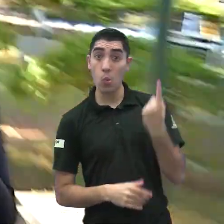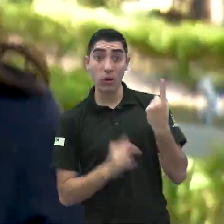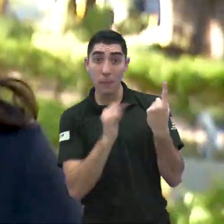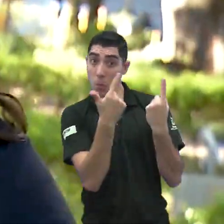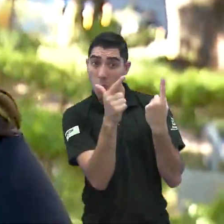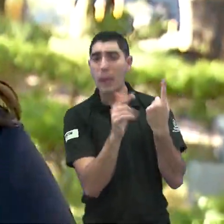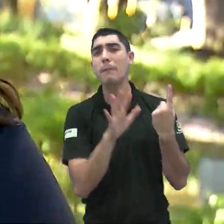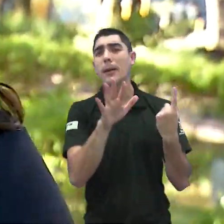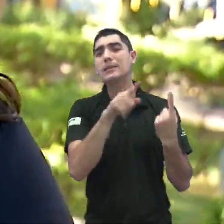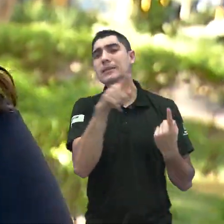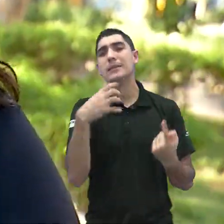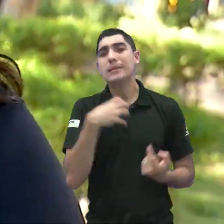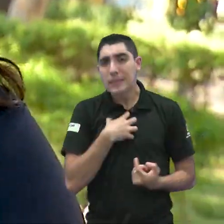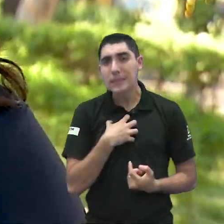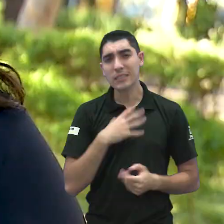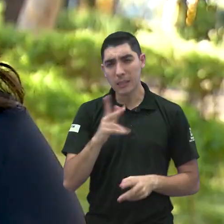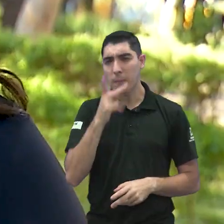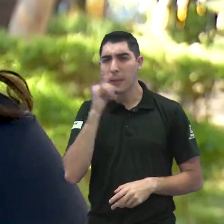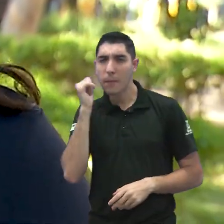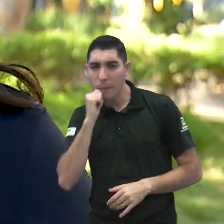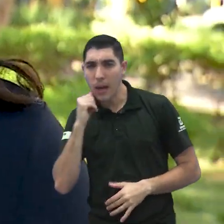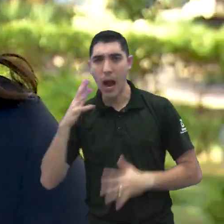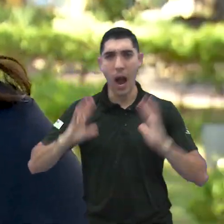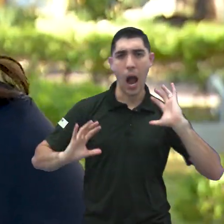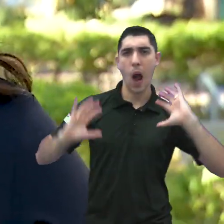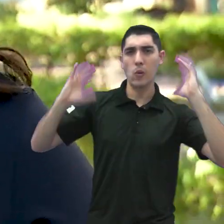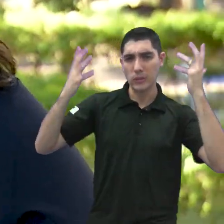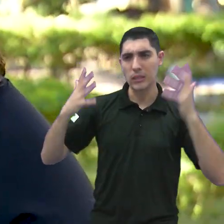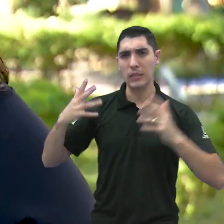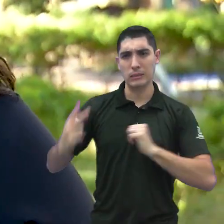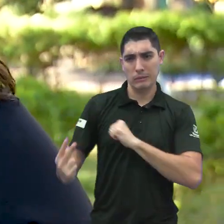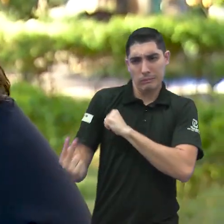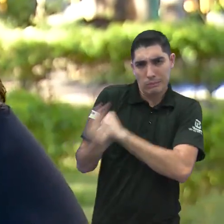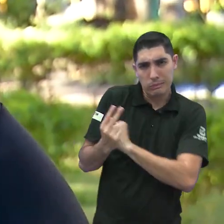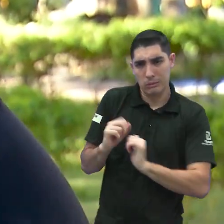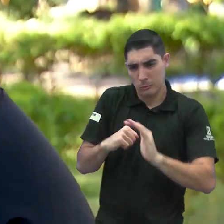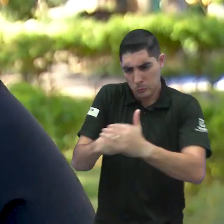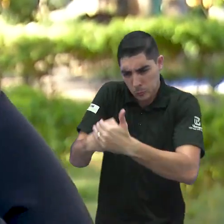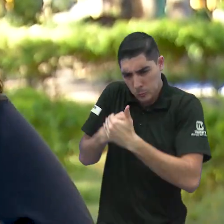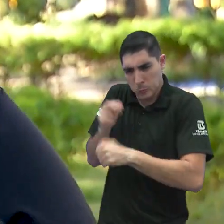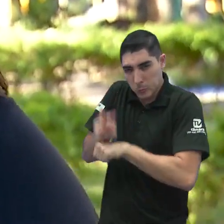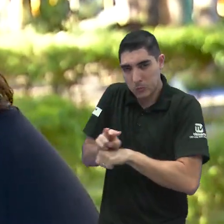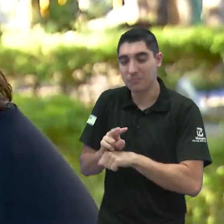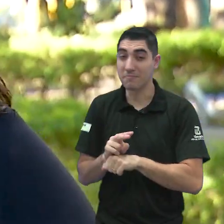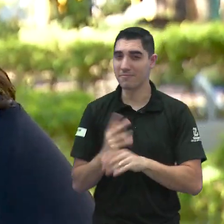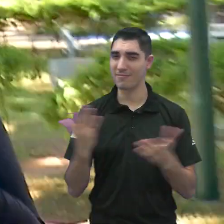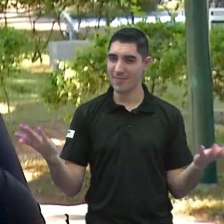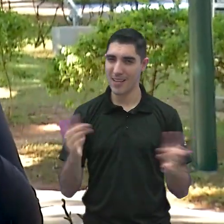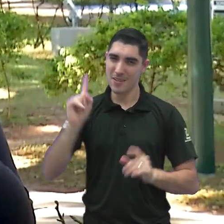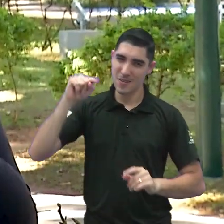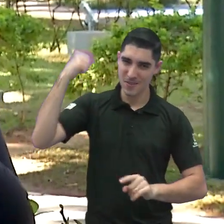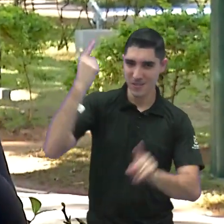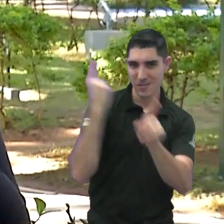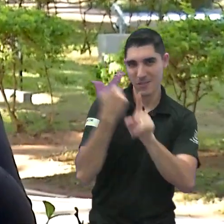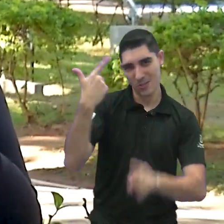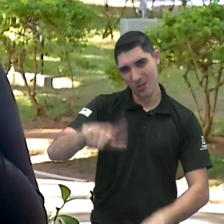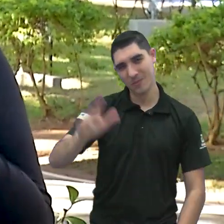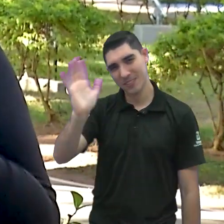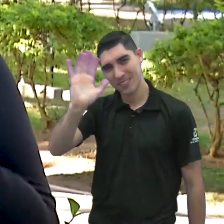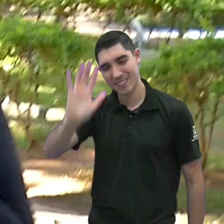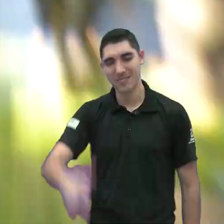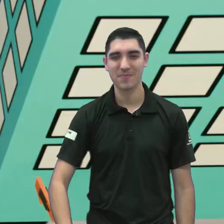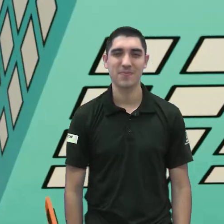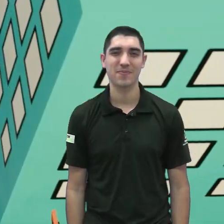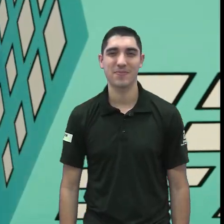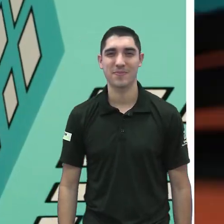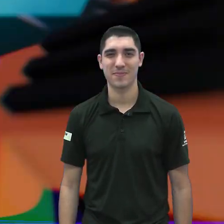único. Então eu quero saber se isso interfere em algum momento ali, essa questão com os pais, de superproteção. E fico por aqui. Semana que vem tem mais Tá na Rua.